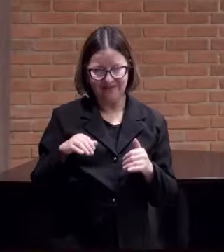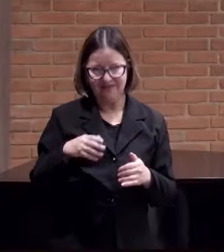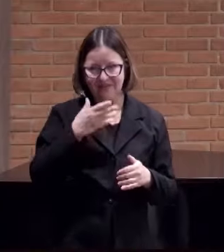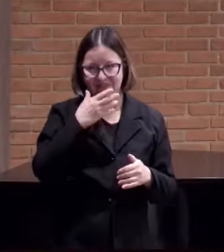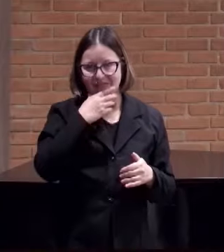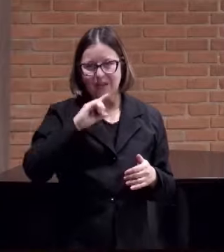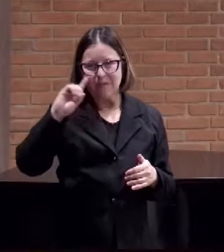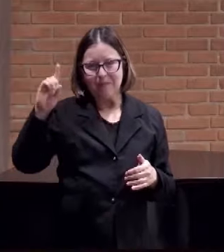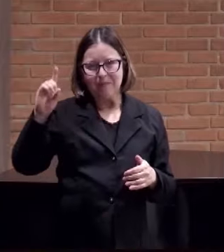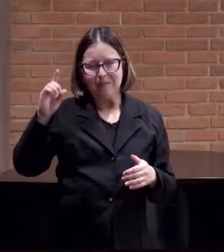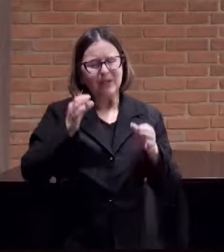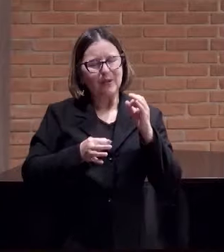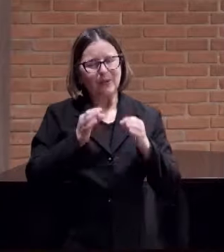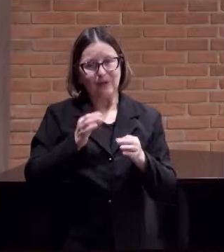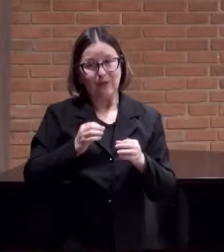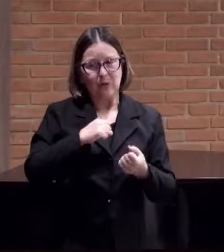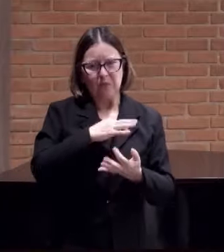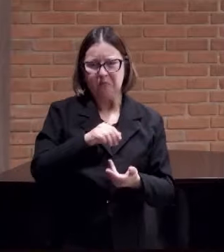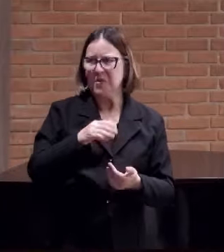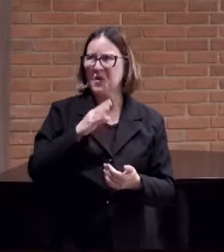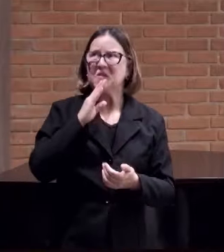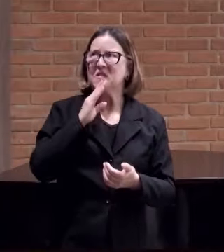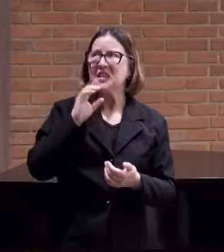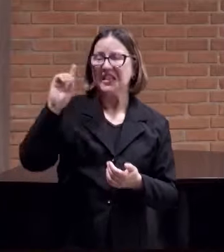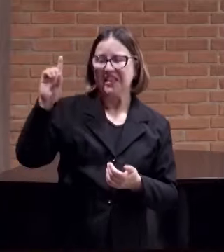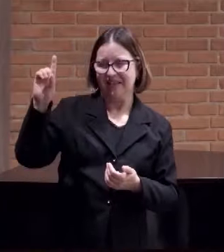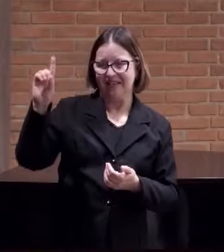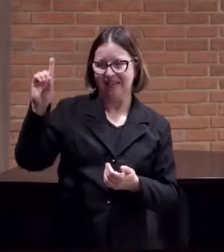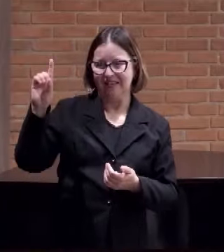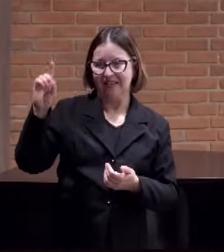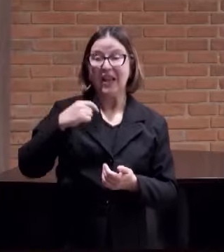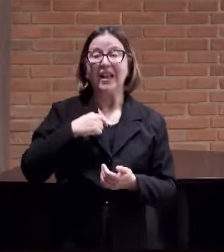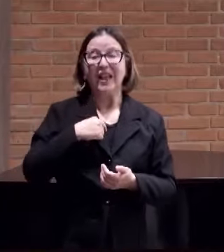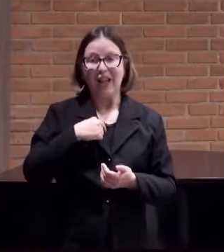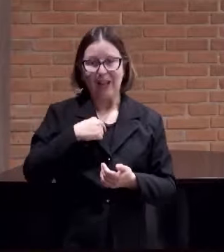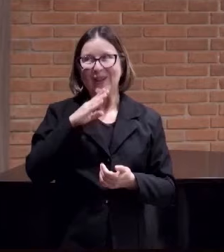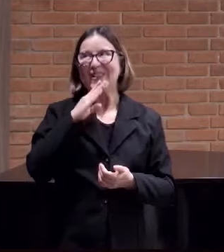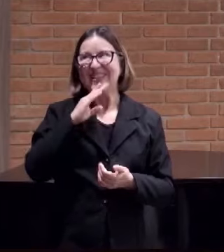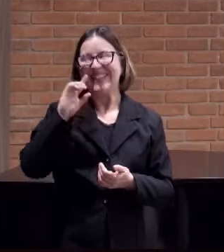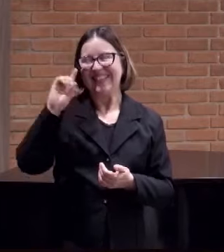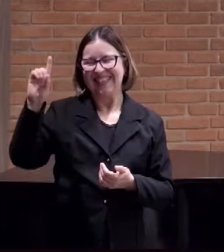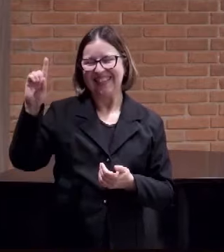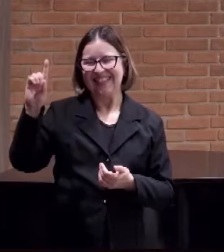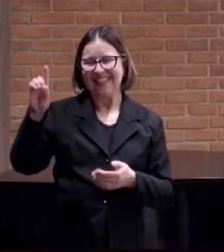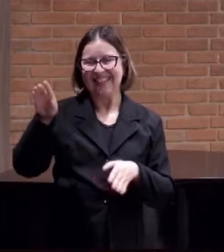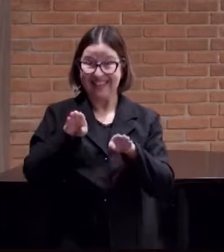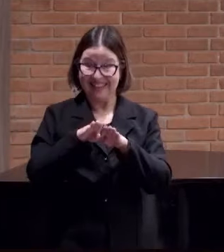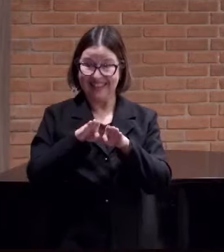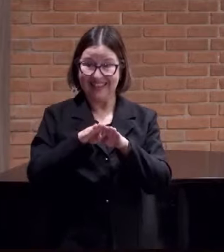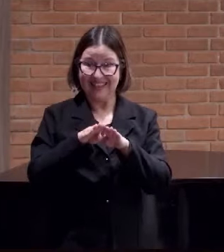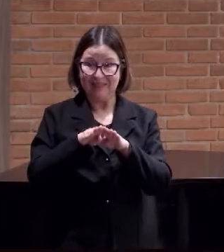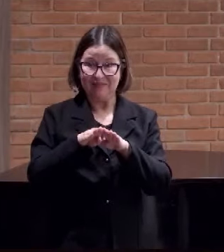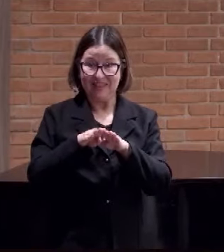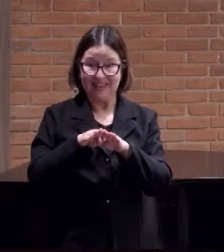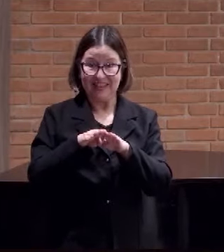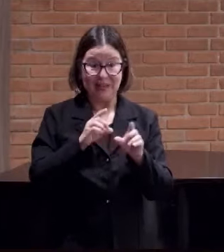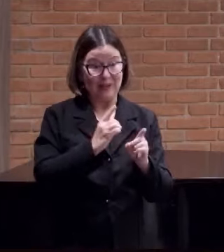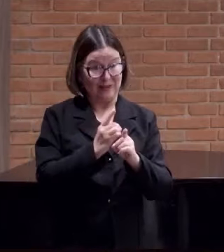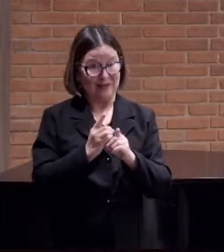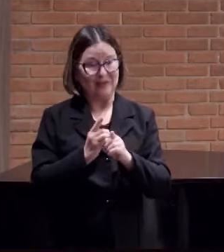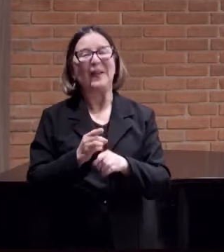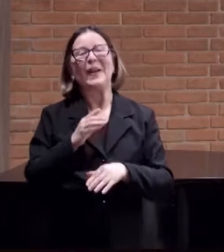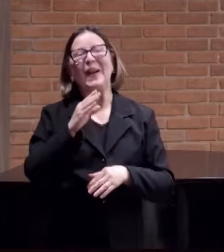Pai justo, o mundo não te conheceu. Eu, porém, te conheci, e também estes compreenderam que tu